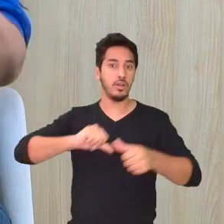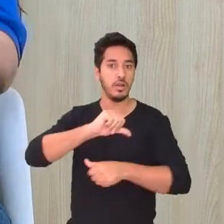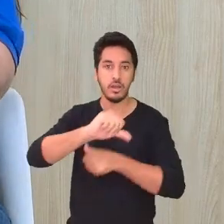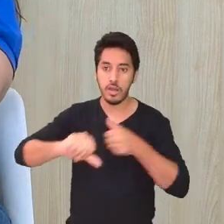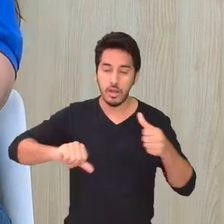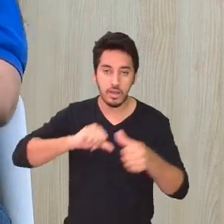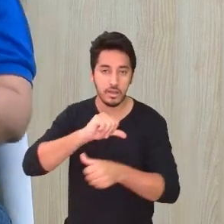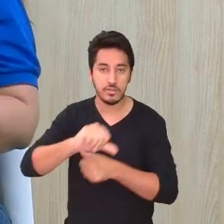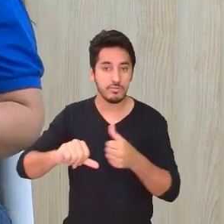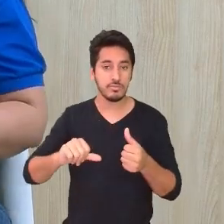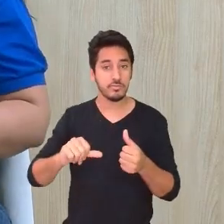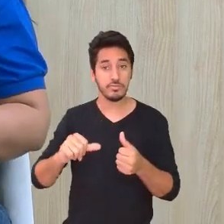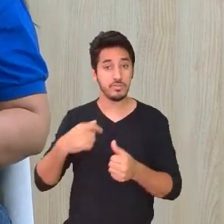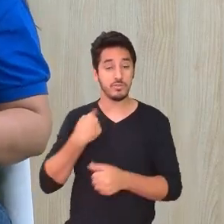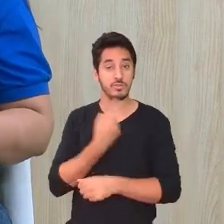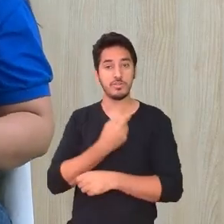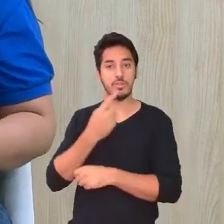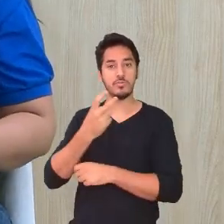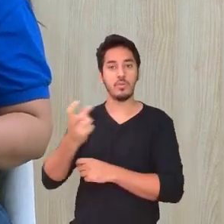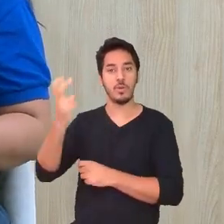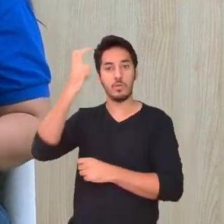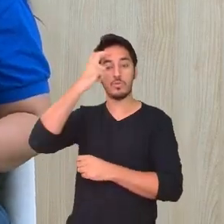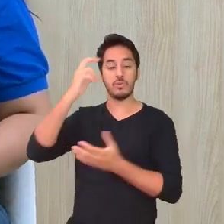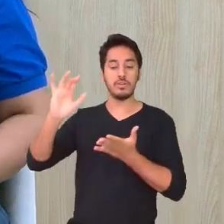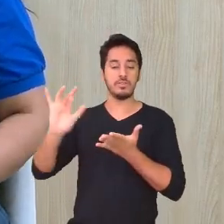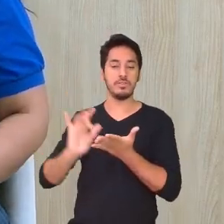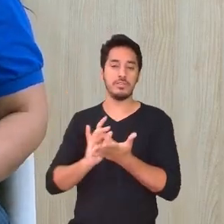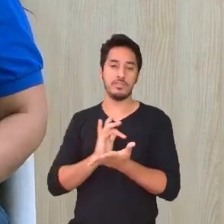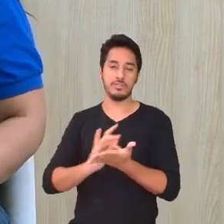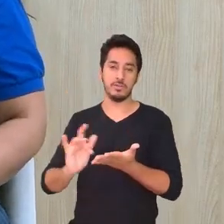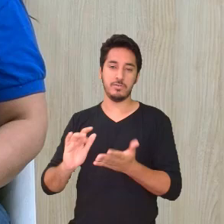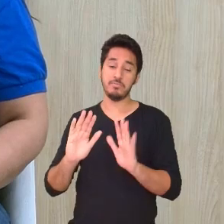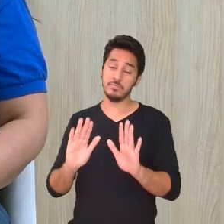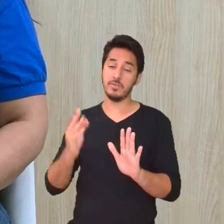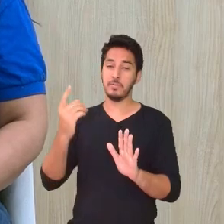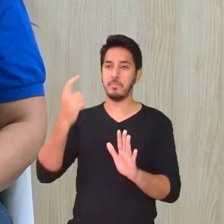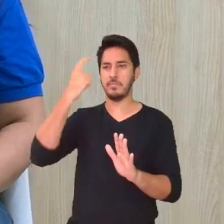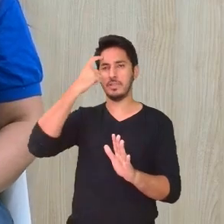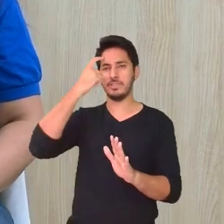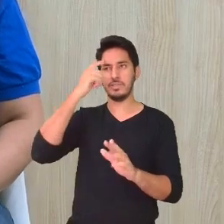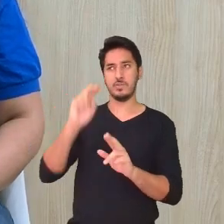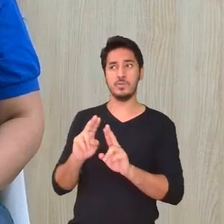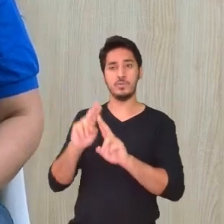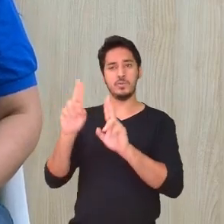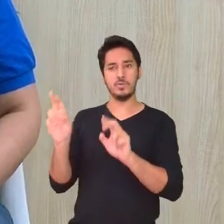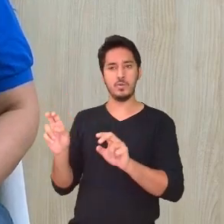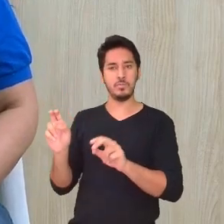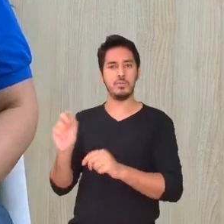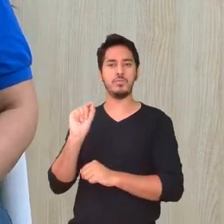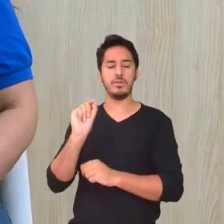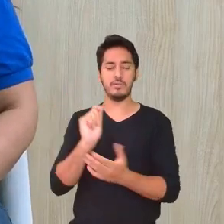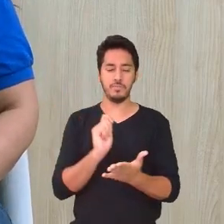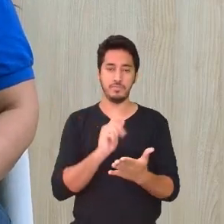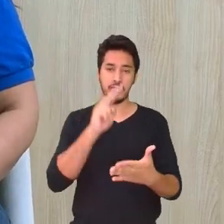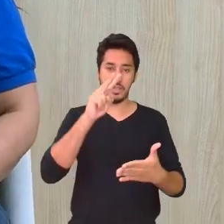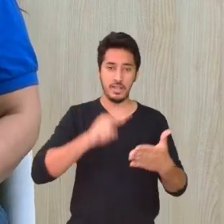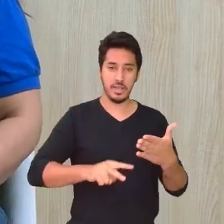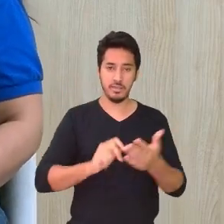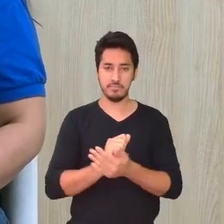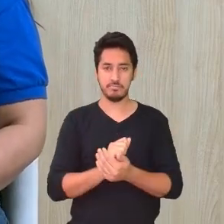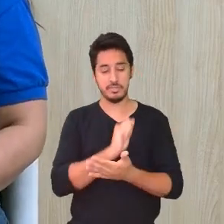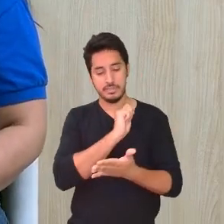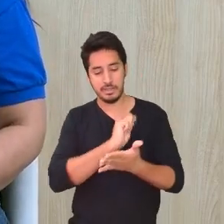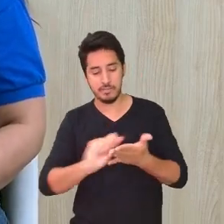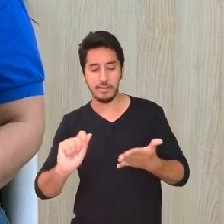aí numa cultura digital. Então, pensando nisso, Tiago, a gente vê que ler e escrever mudou um pouquinho. certinho,